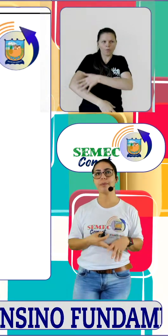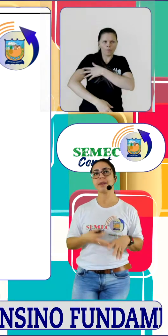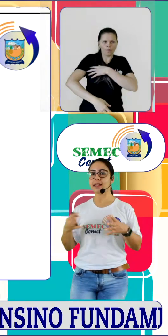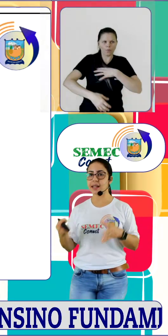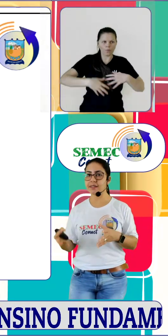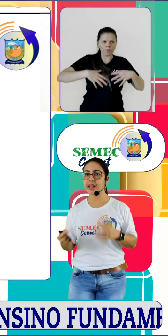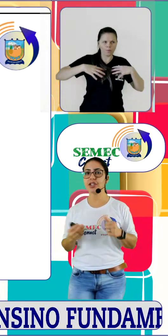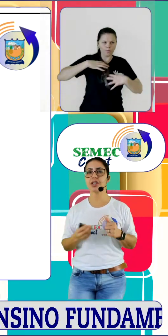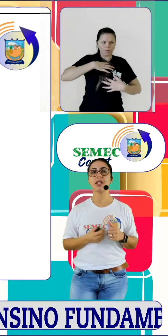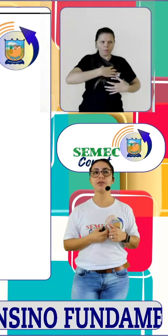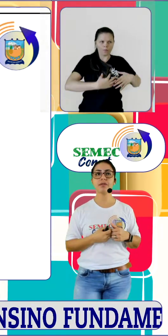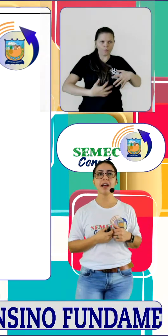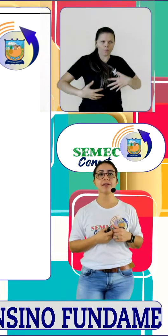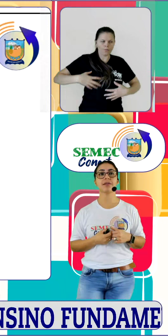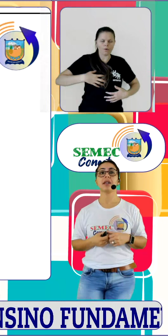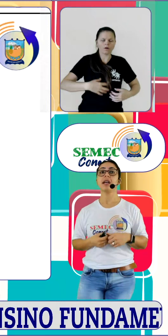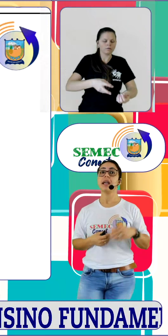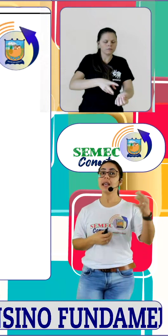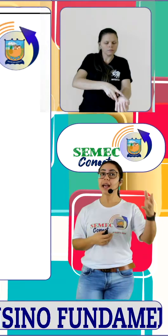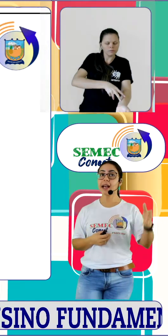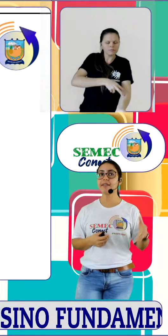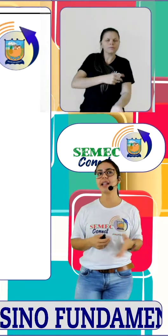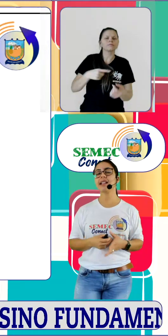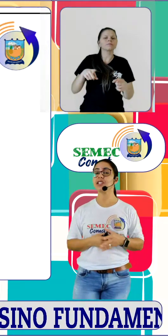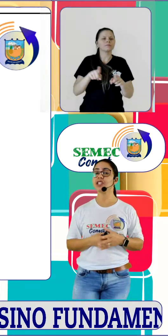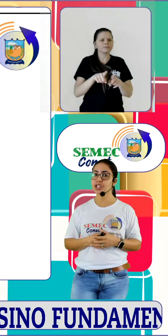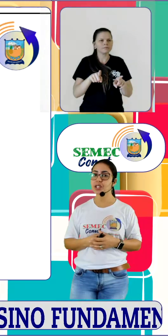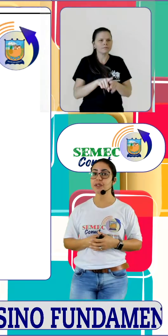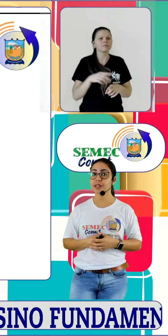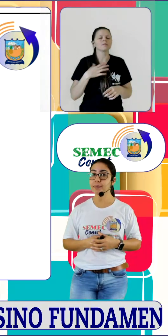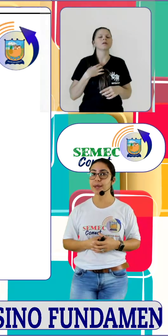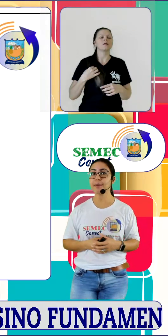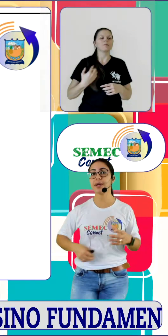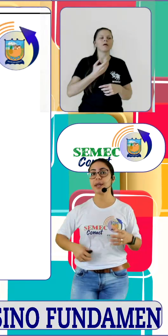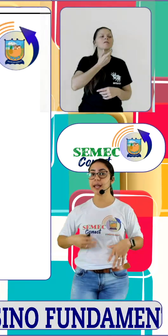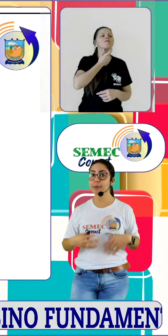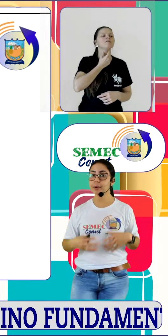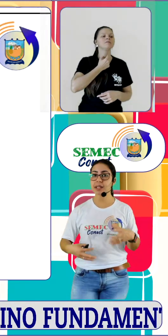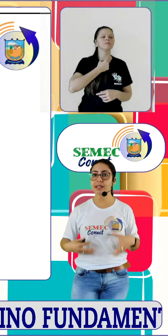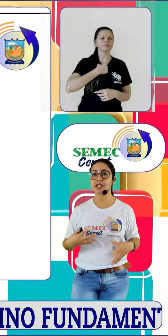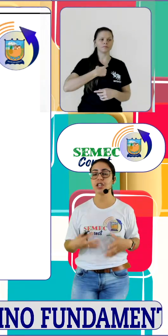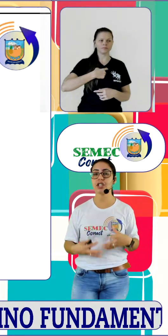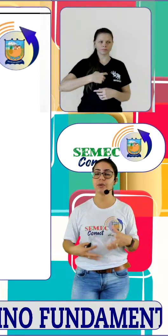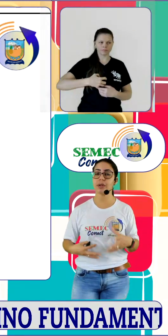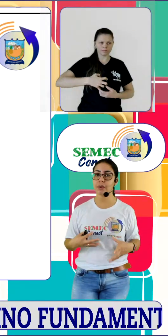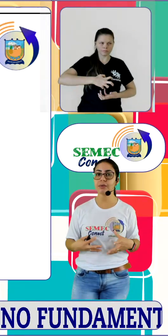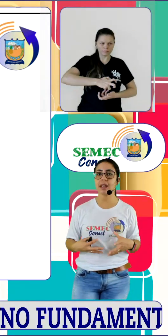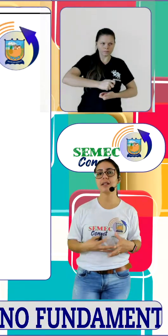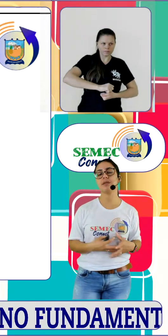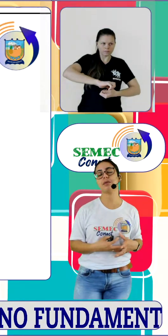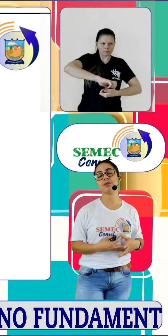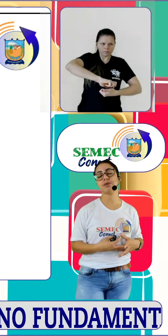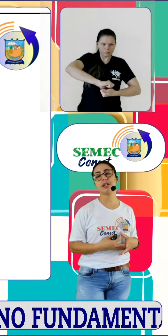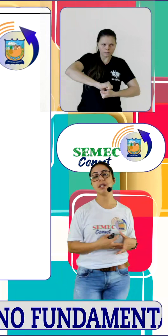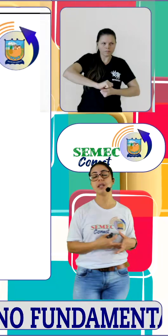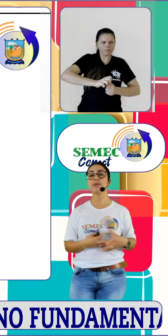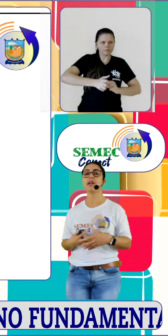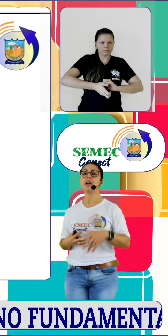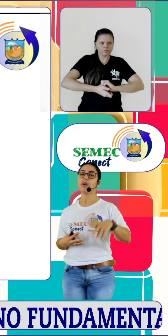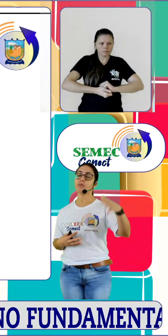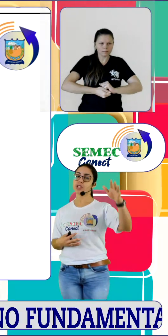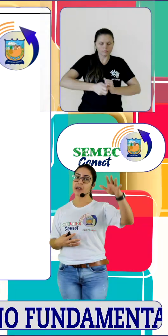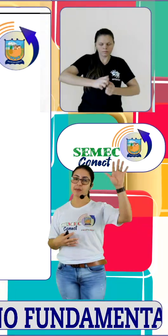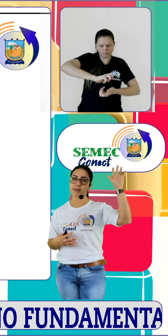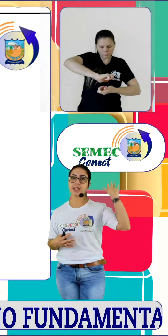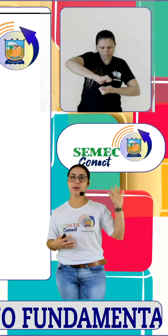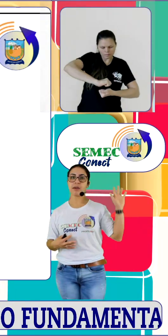corpo através dos vasos. E a cavidade digestiva também, porque aquele processo de digestão que acontece no nosso organismo,